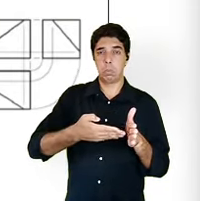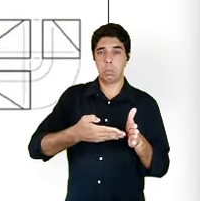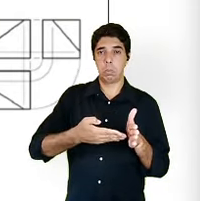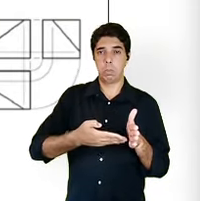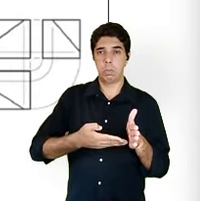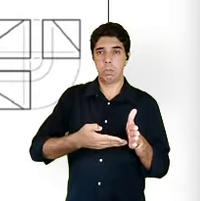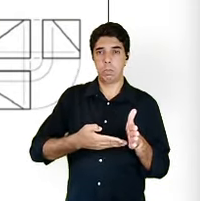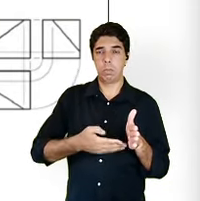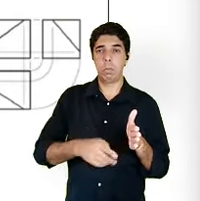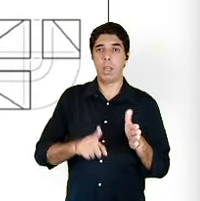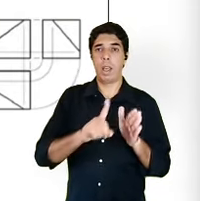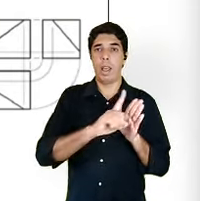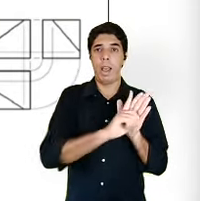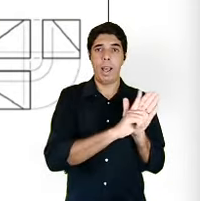linha,